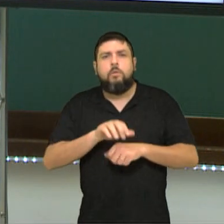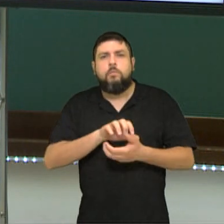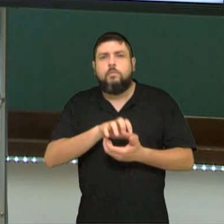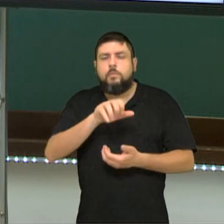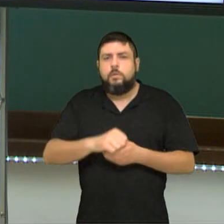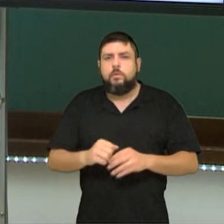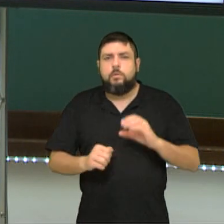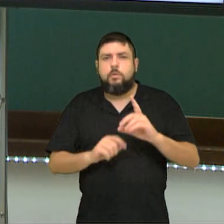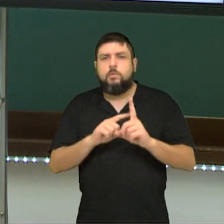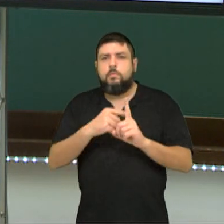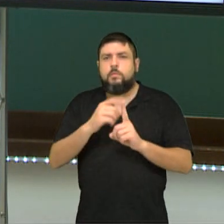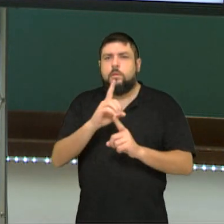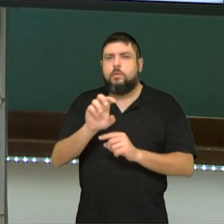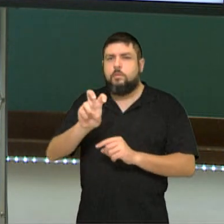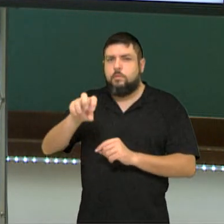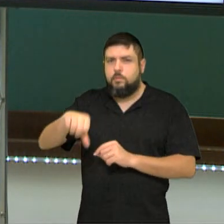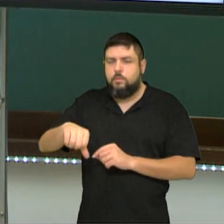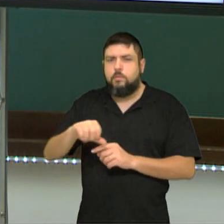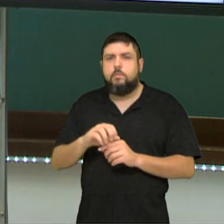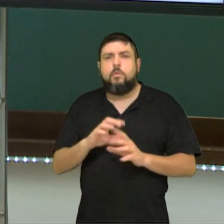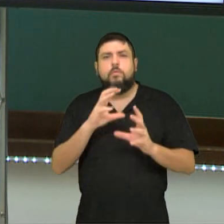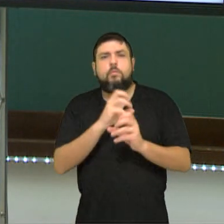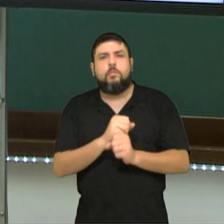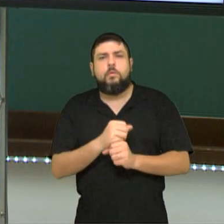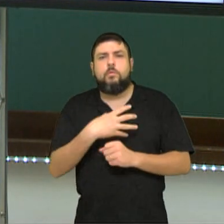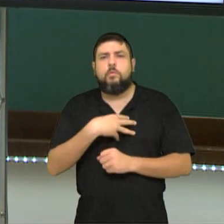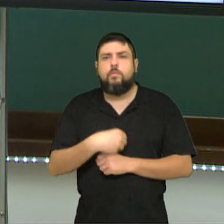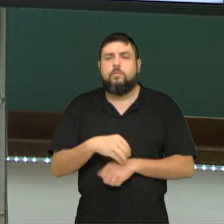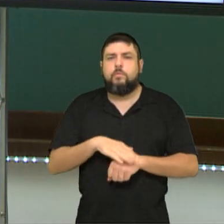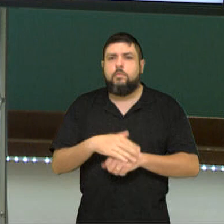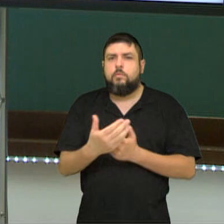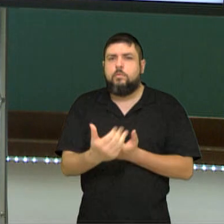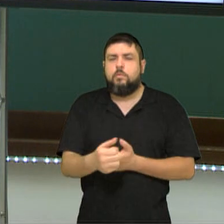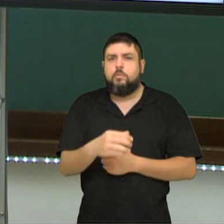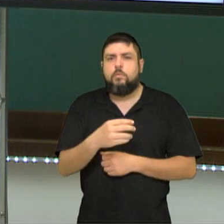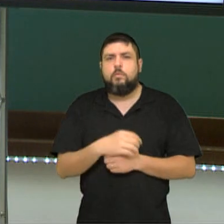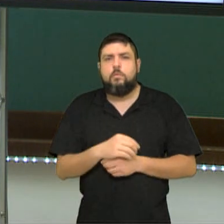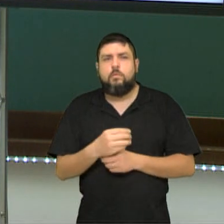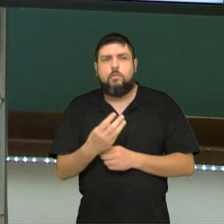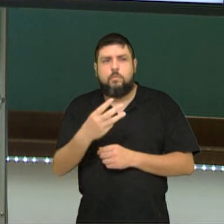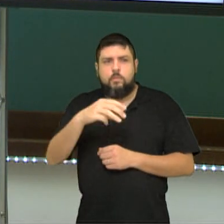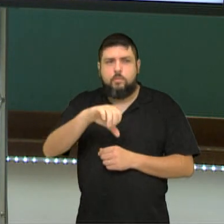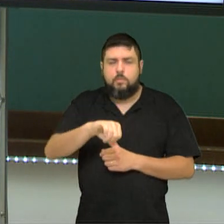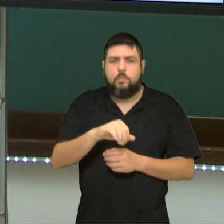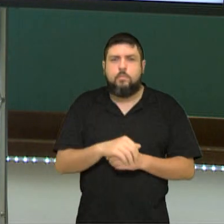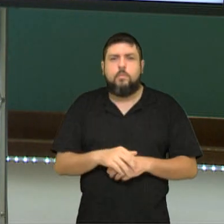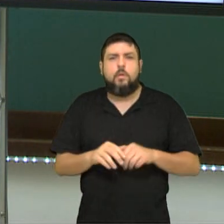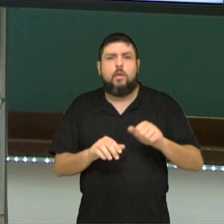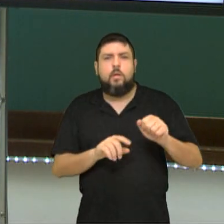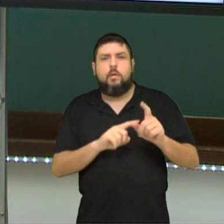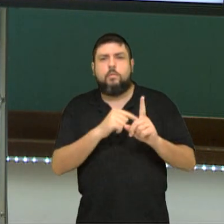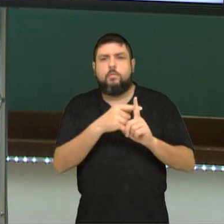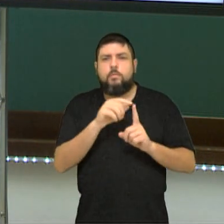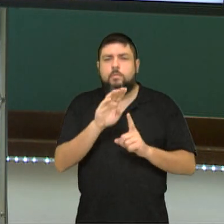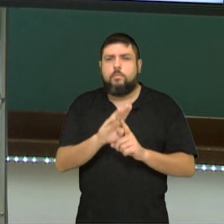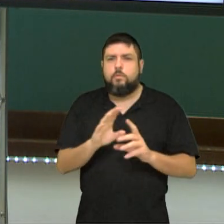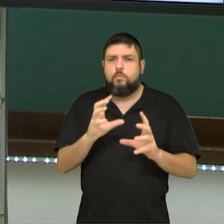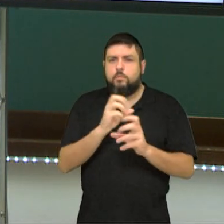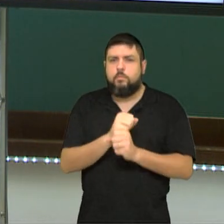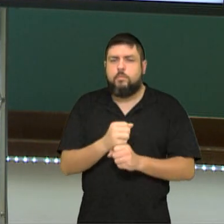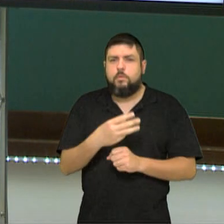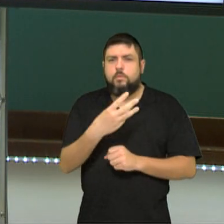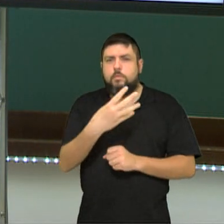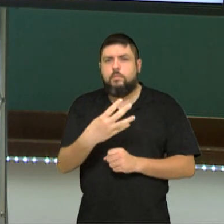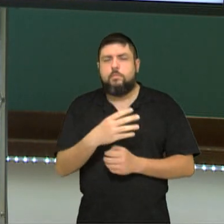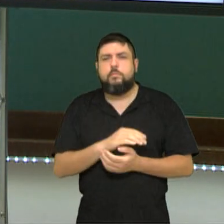D, 59. E a soma das idades dos filhos mais novos, ou seja, os dois A mais D, que é 34.